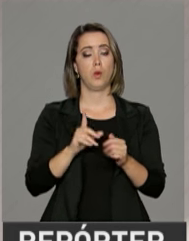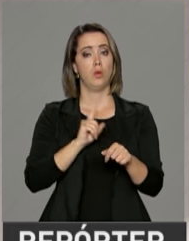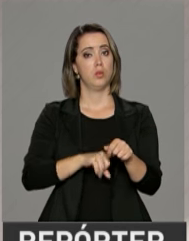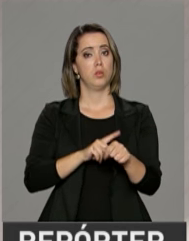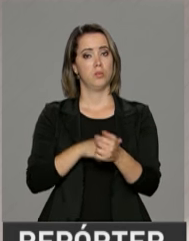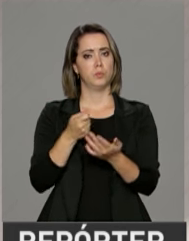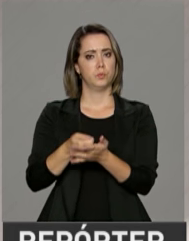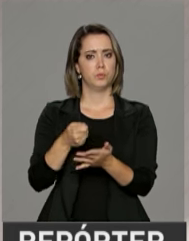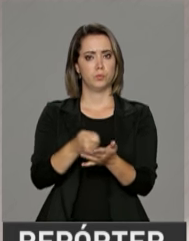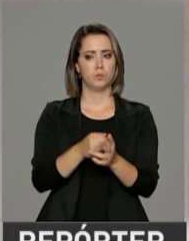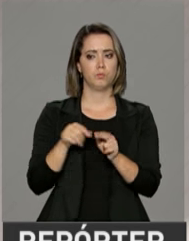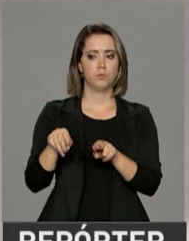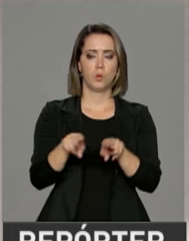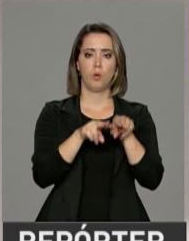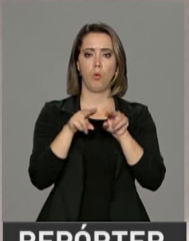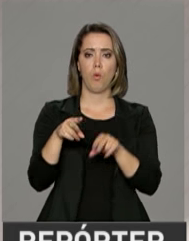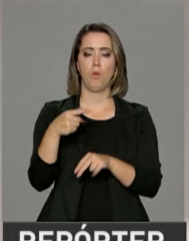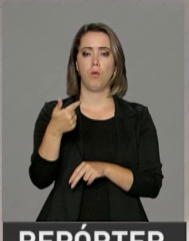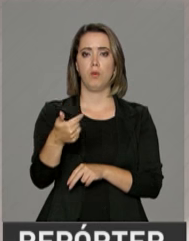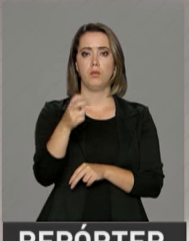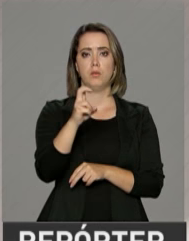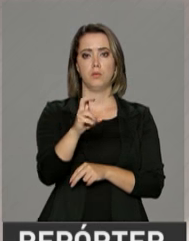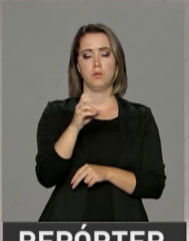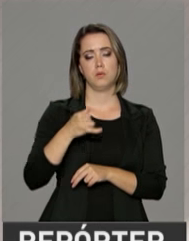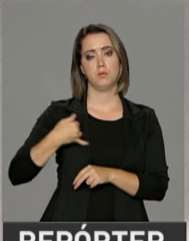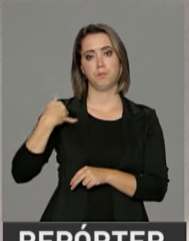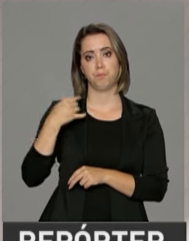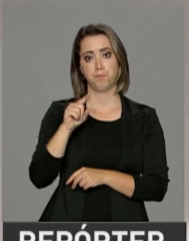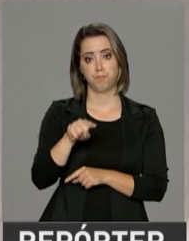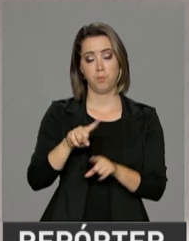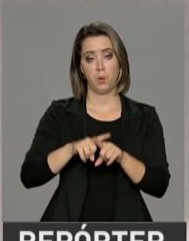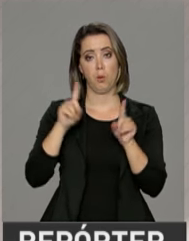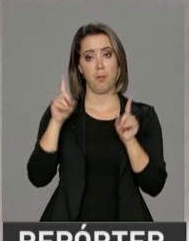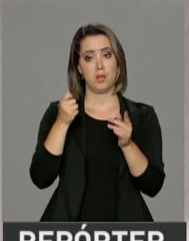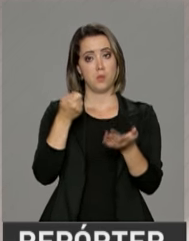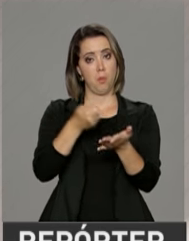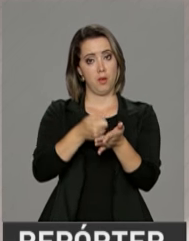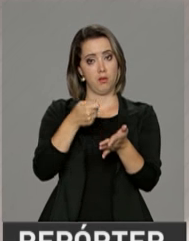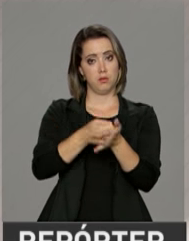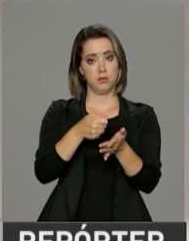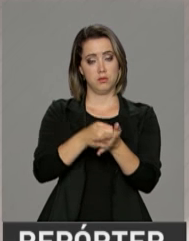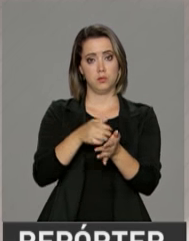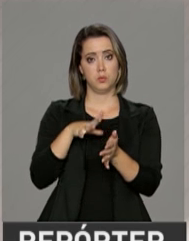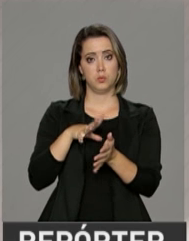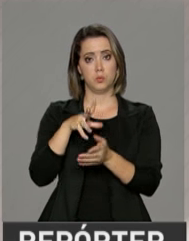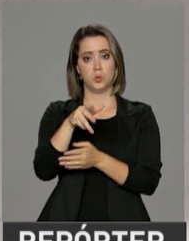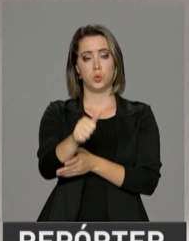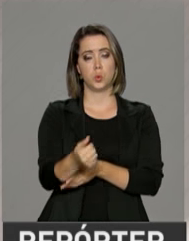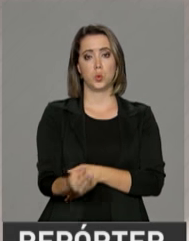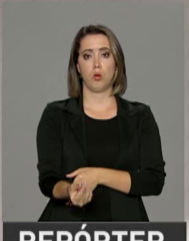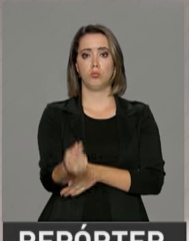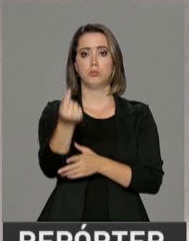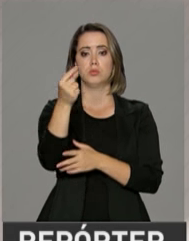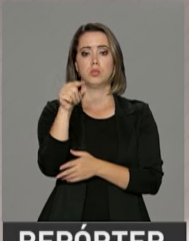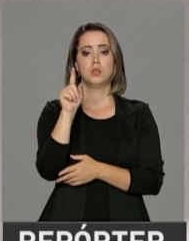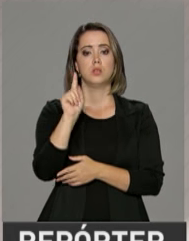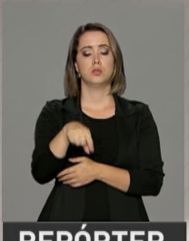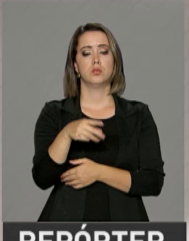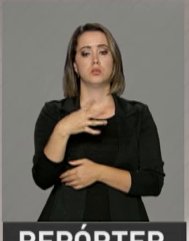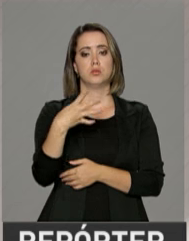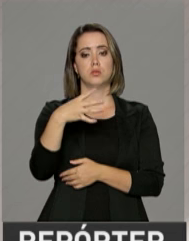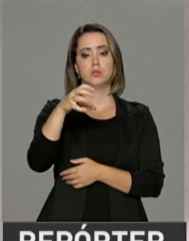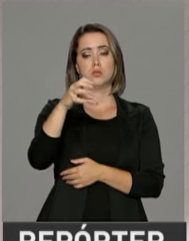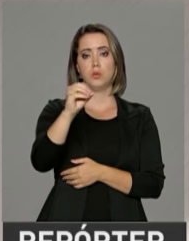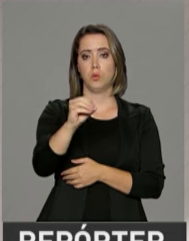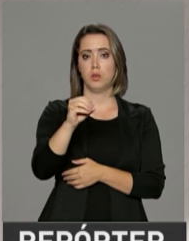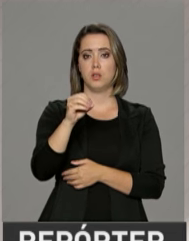de contribuição é igual, 25 anos. Já o tempo de contribuição para receber o benefício integral vai ser de